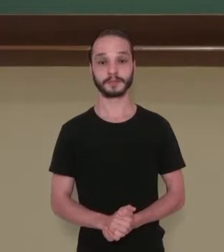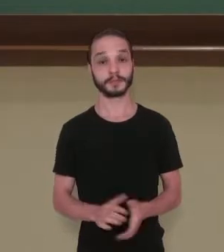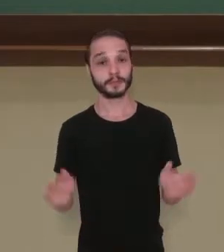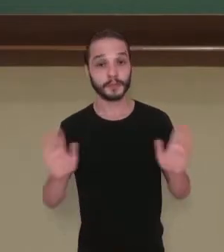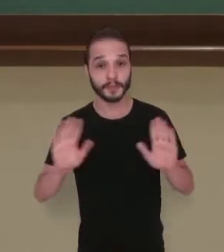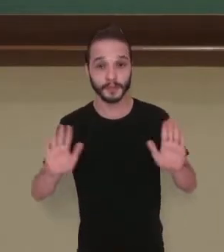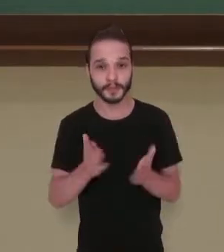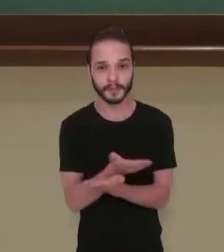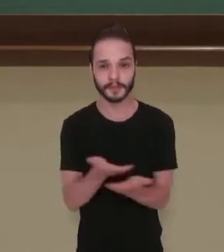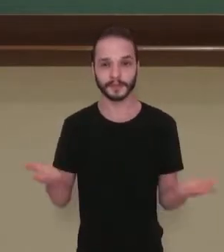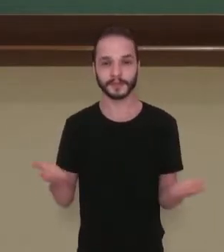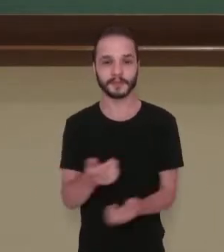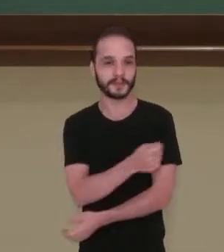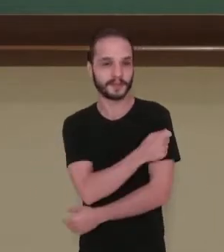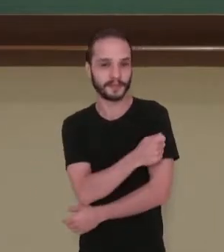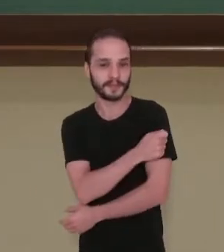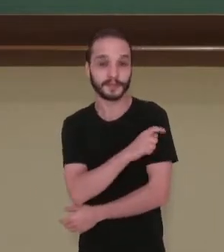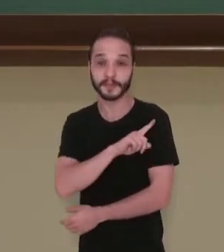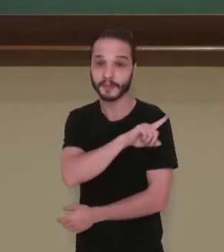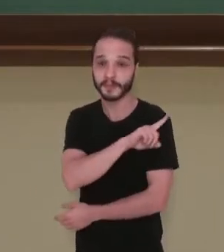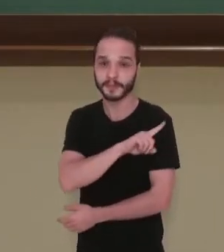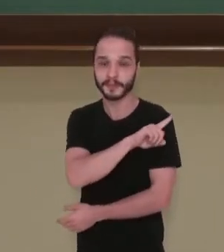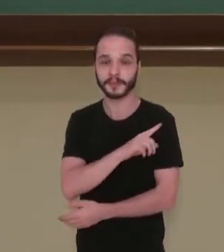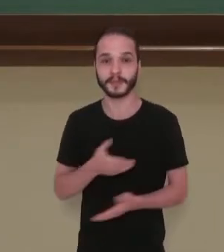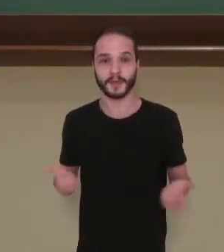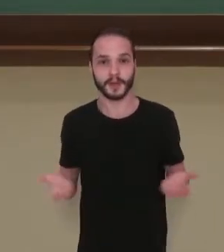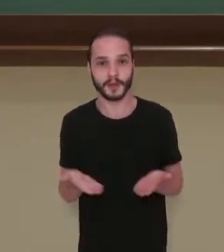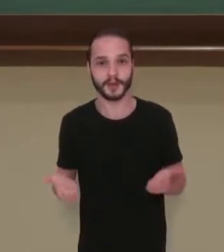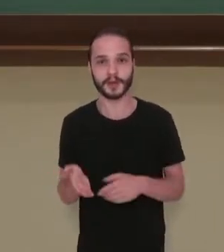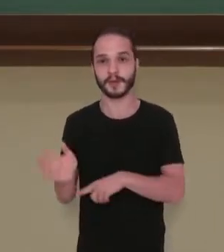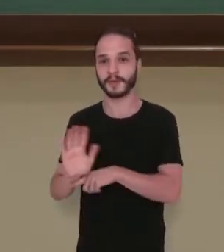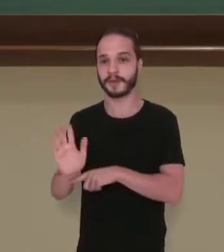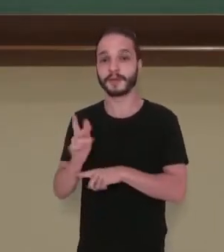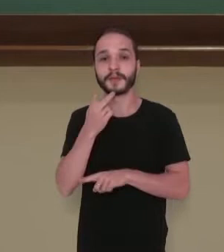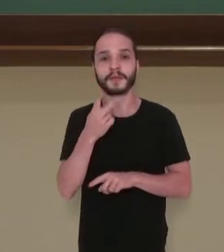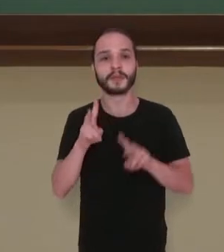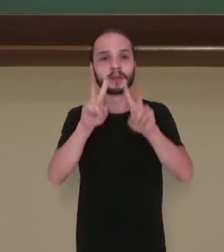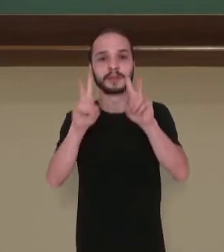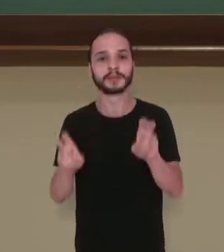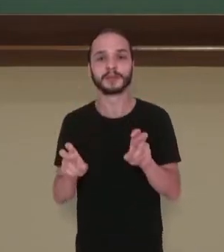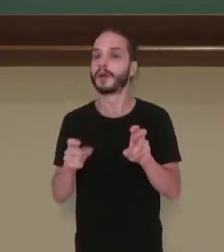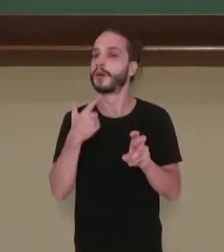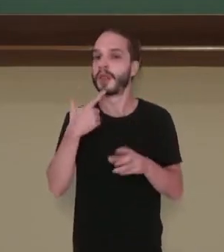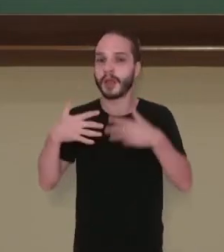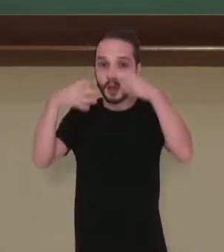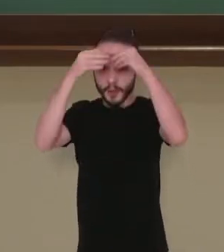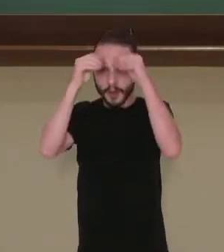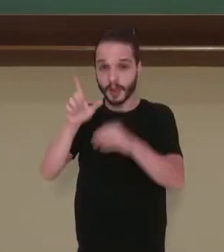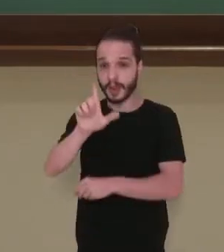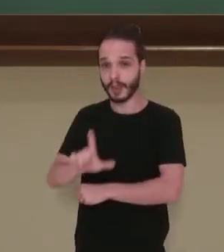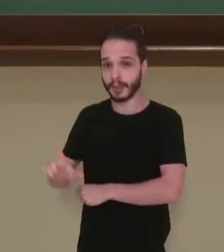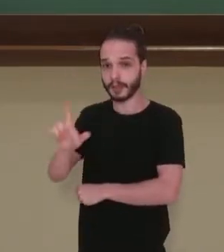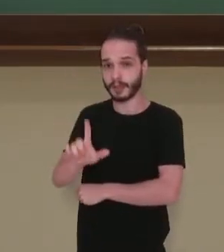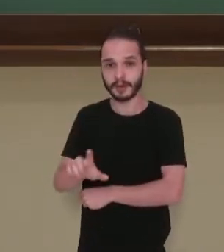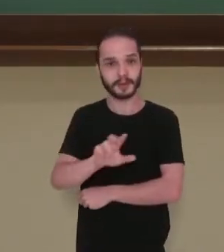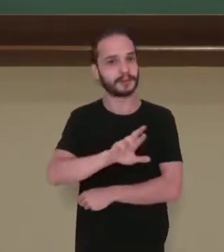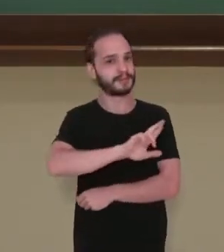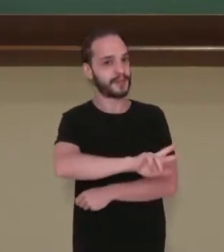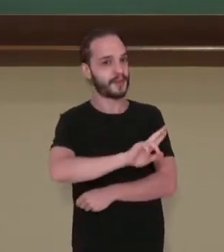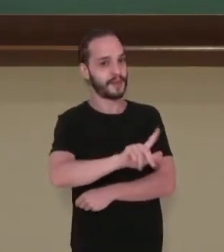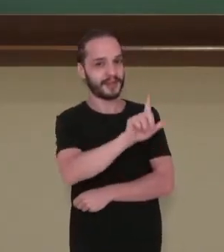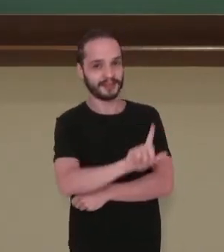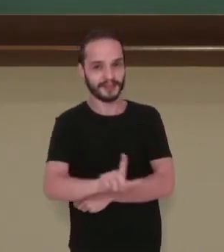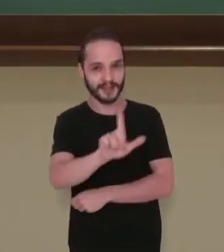Olá, estudantes da primeira série! Nesse vídeo, vamos falar sobre linguagem literária e não literária. Tudo bem com